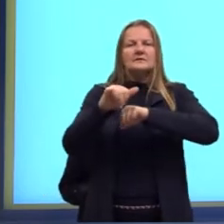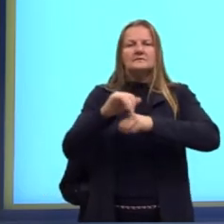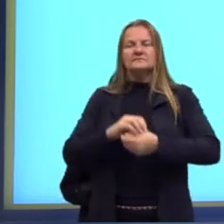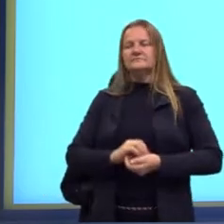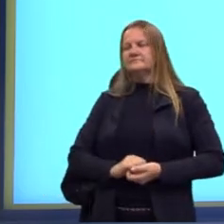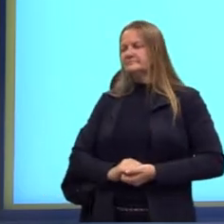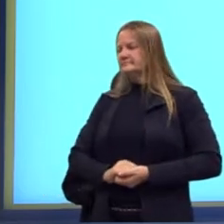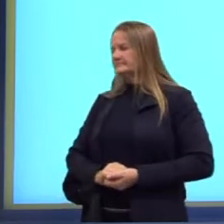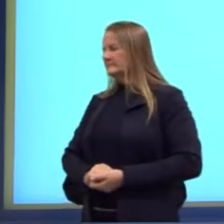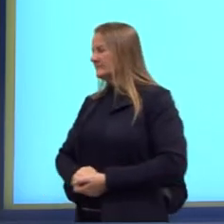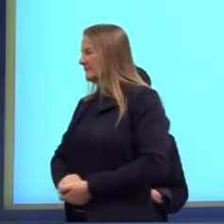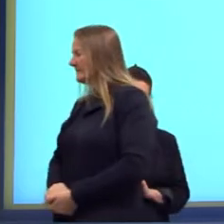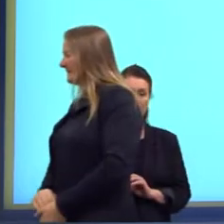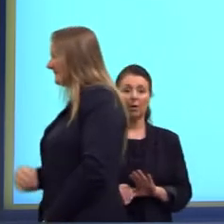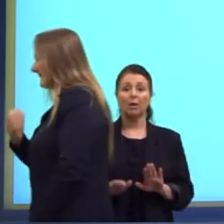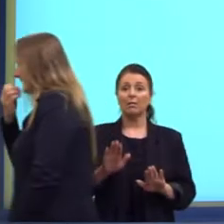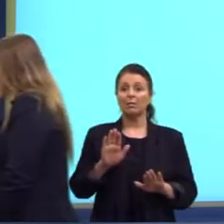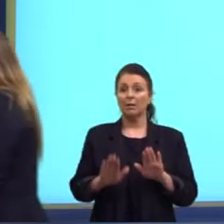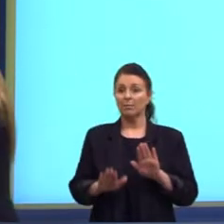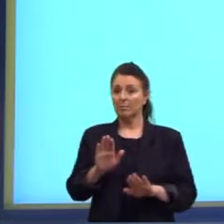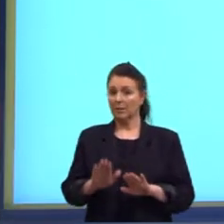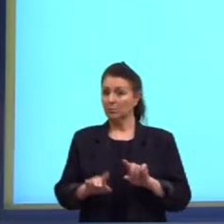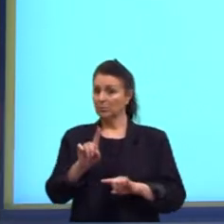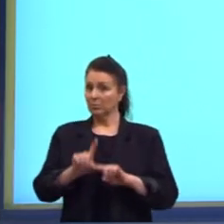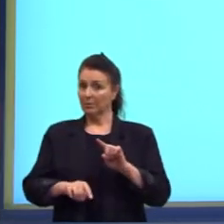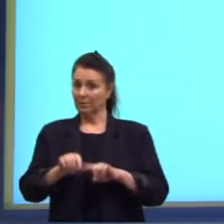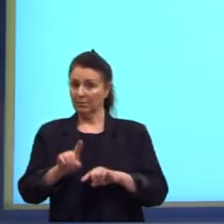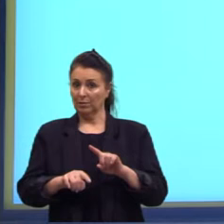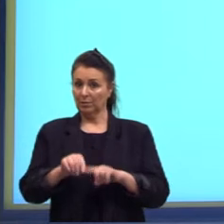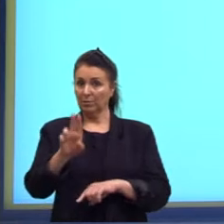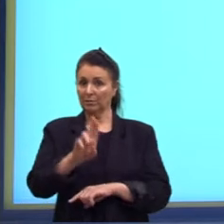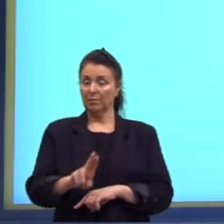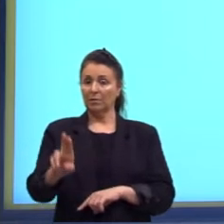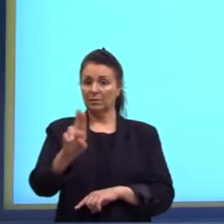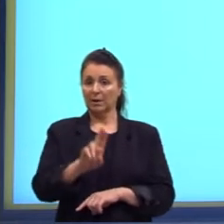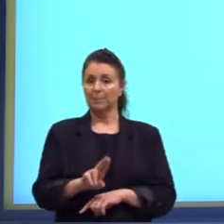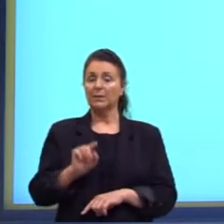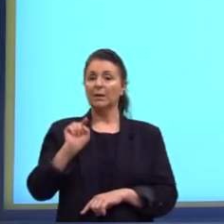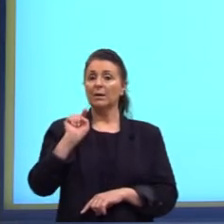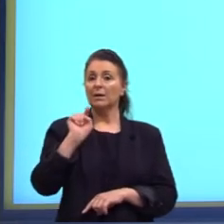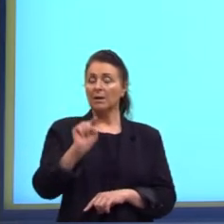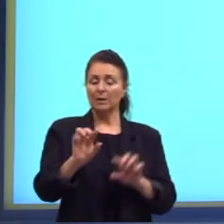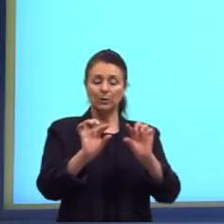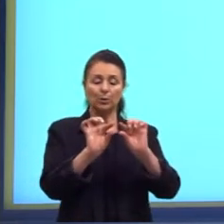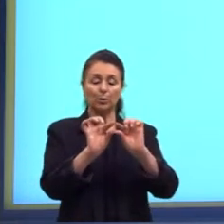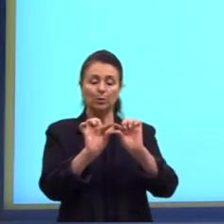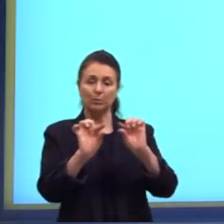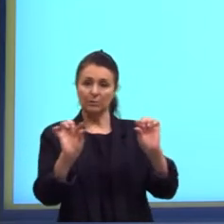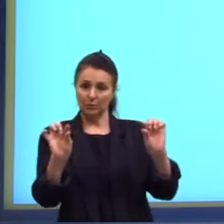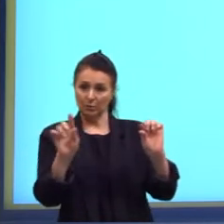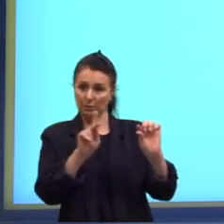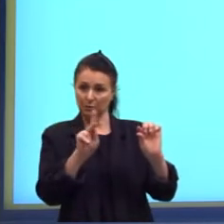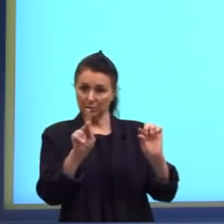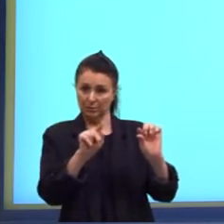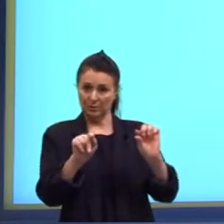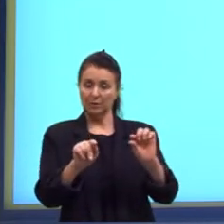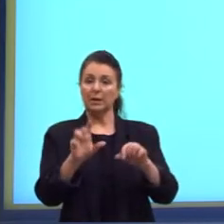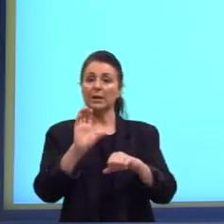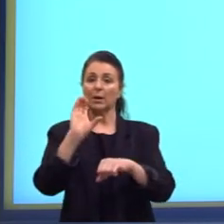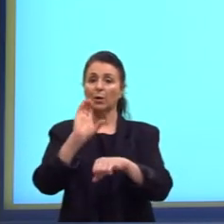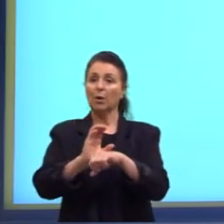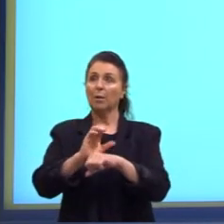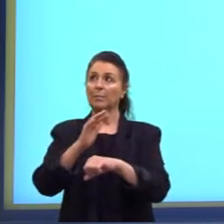depende do material também tá então esse material aqui em específico deste fio que eu coloquei aqui no exemplo ele é de